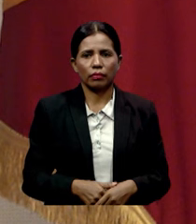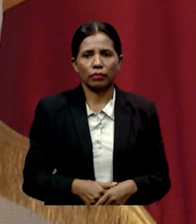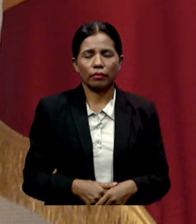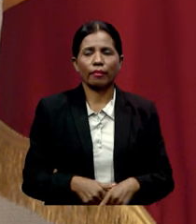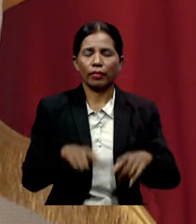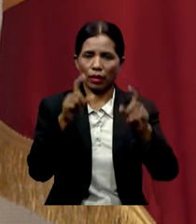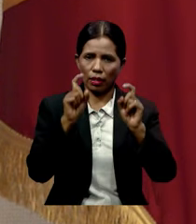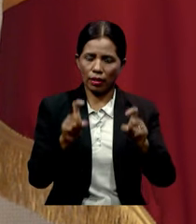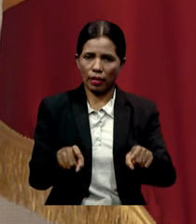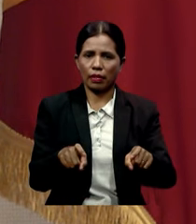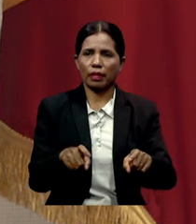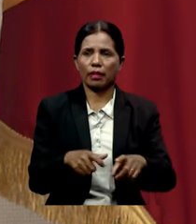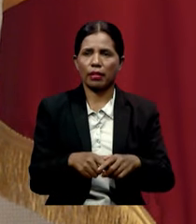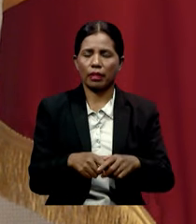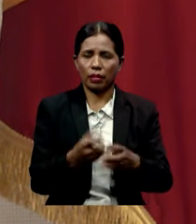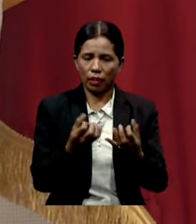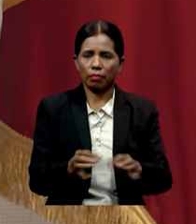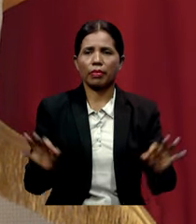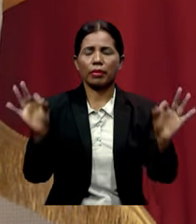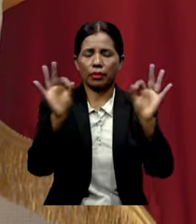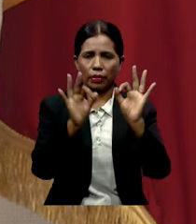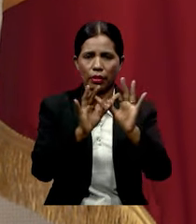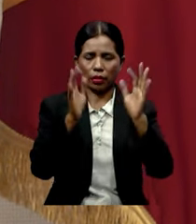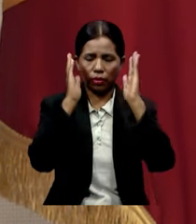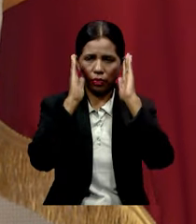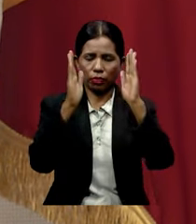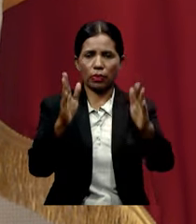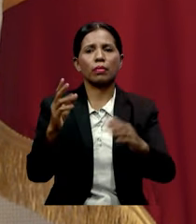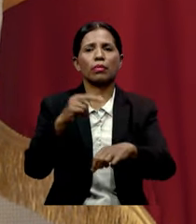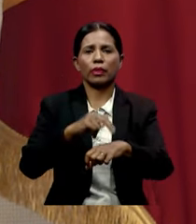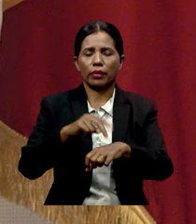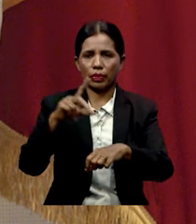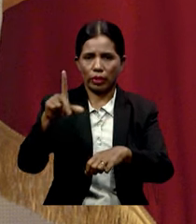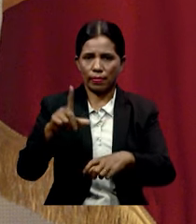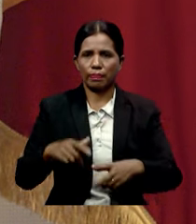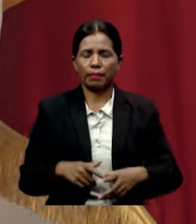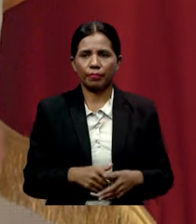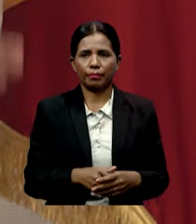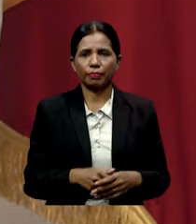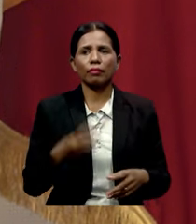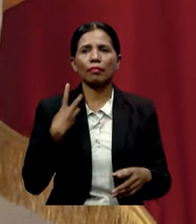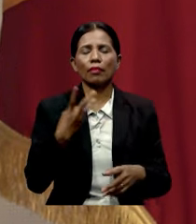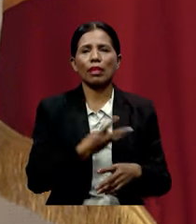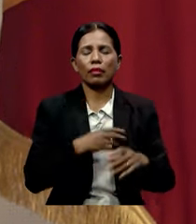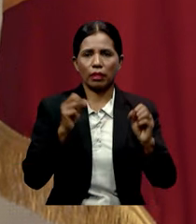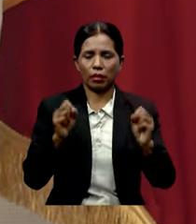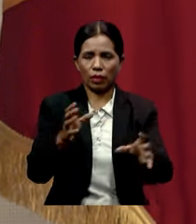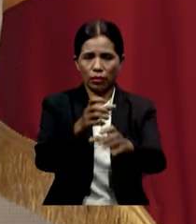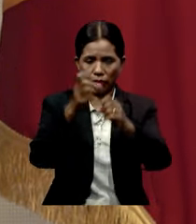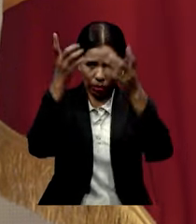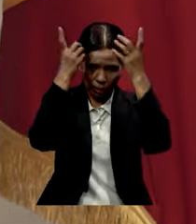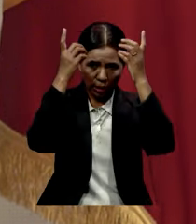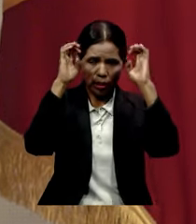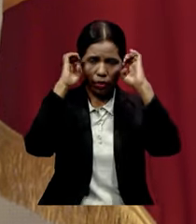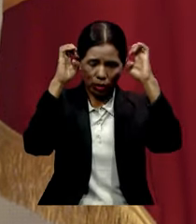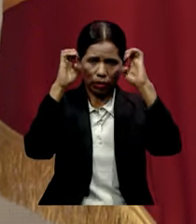tem que prioridade estratégica nacional. Então tem que forte educação,